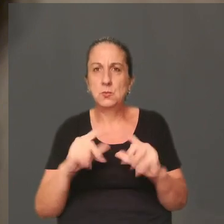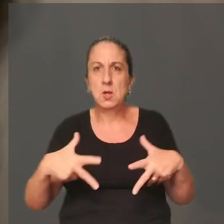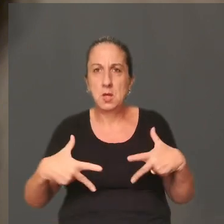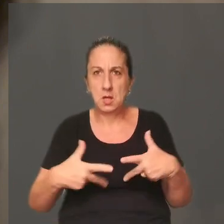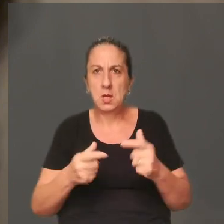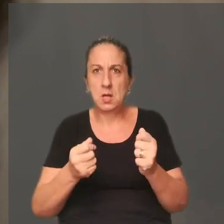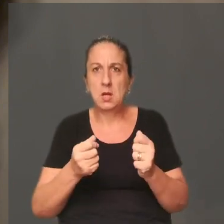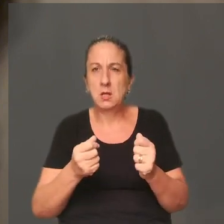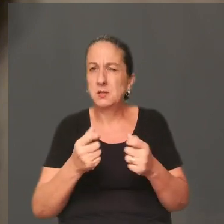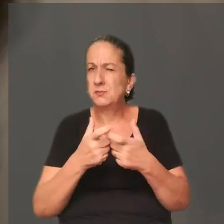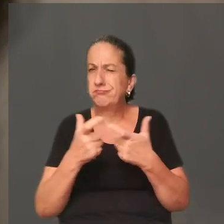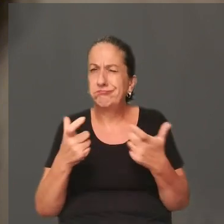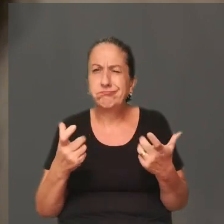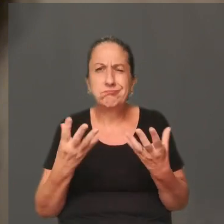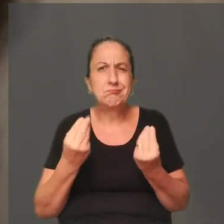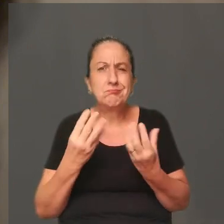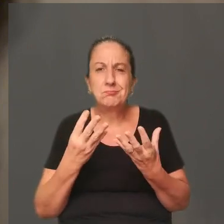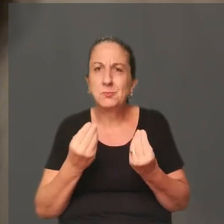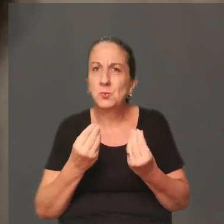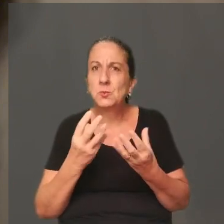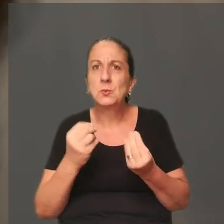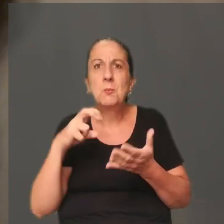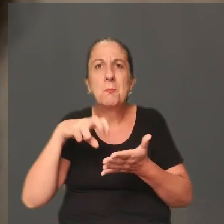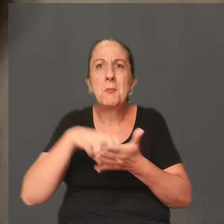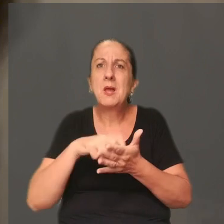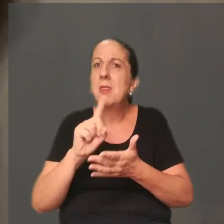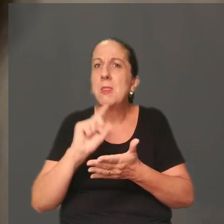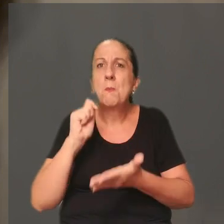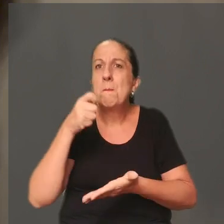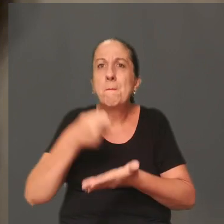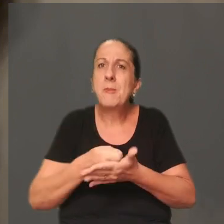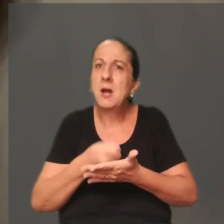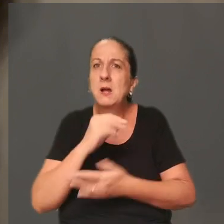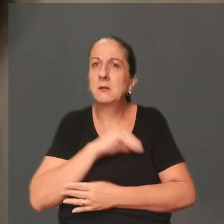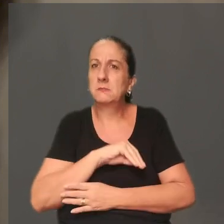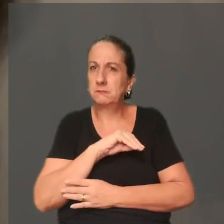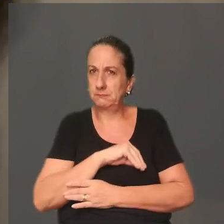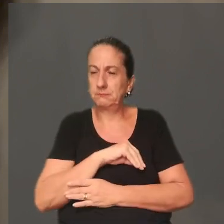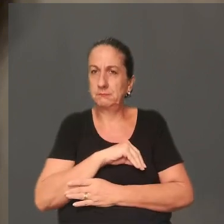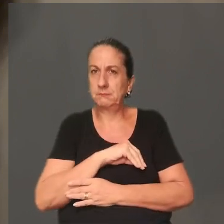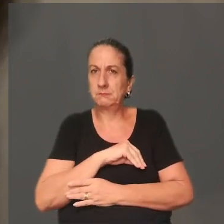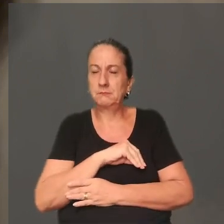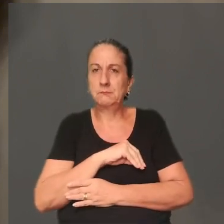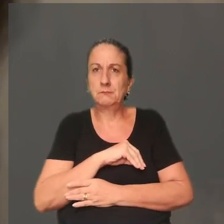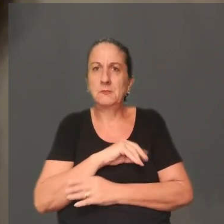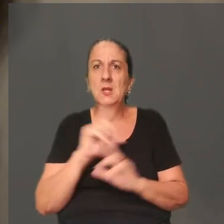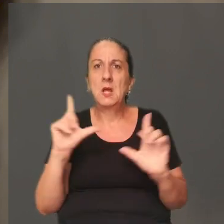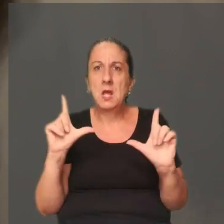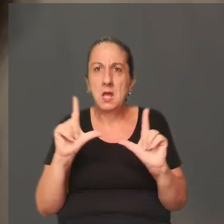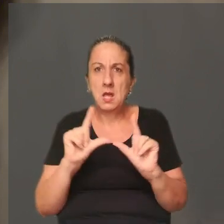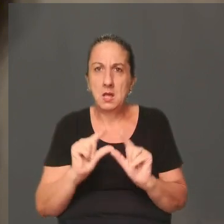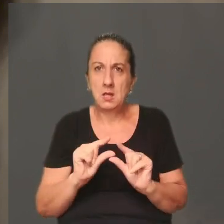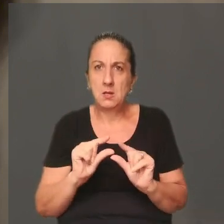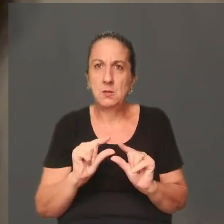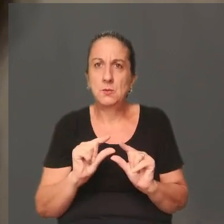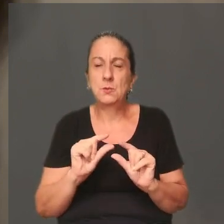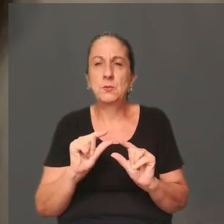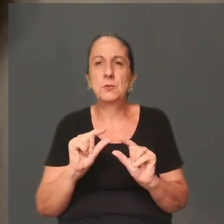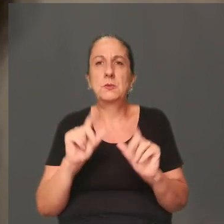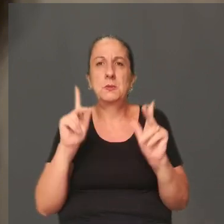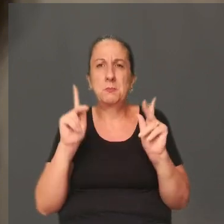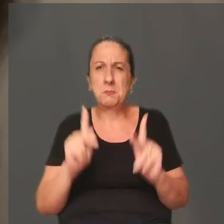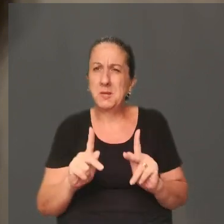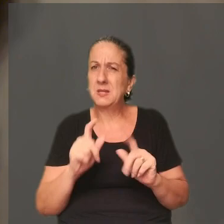reduzido gastos enormemente, sob pena de não pagar os vencimentos. Era